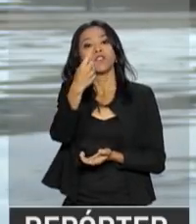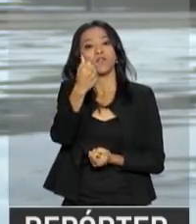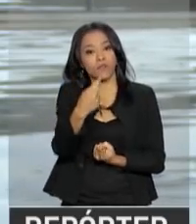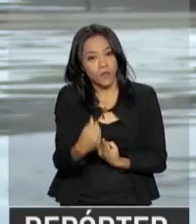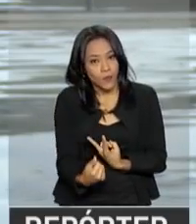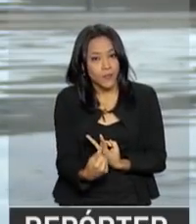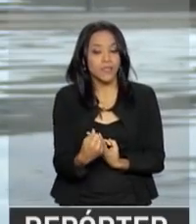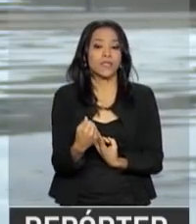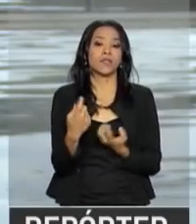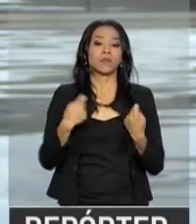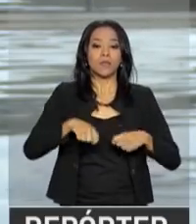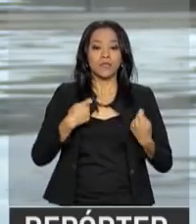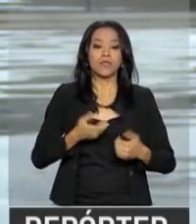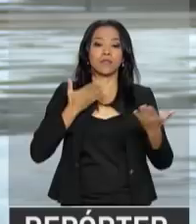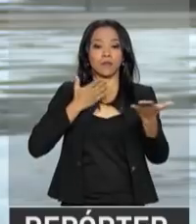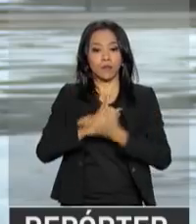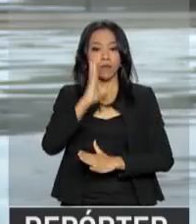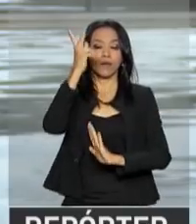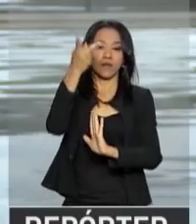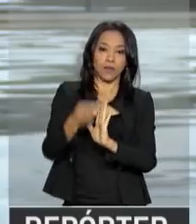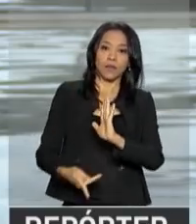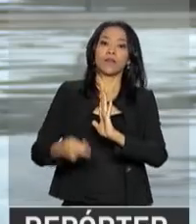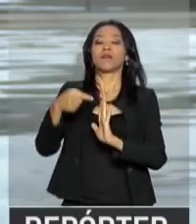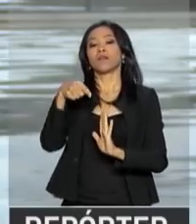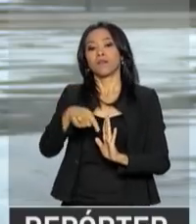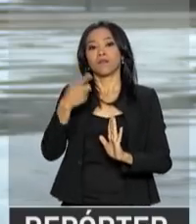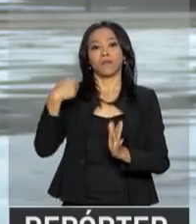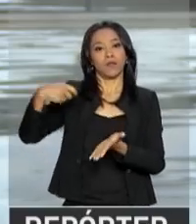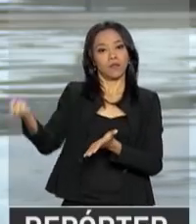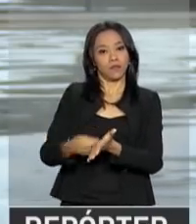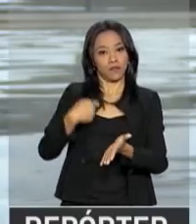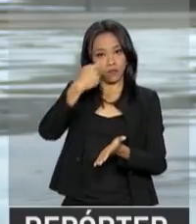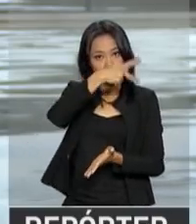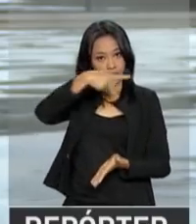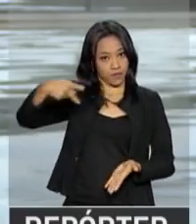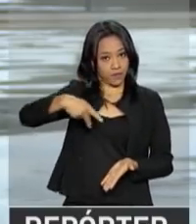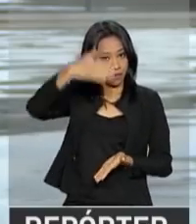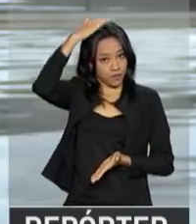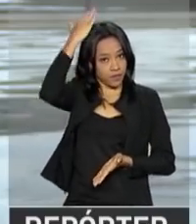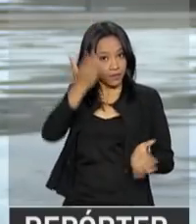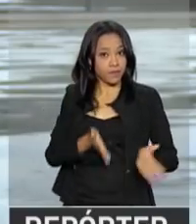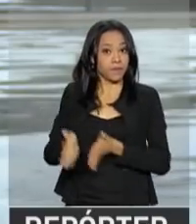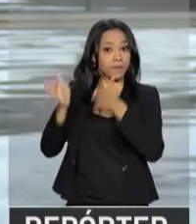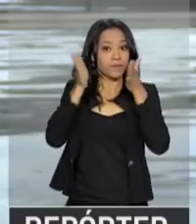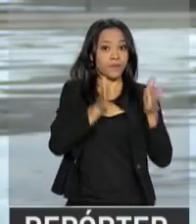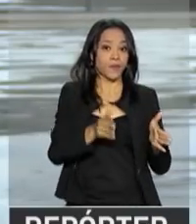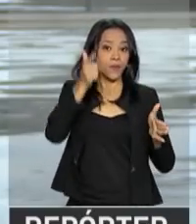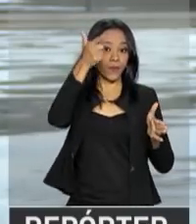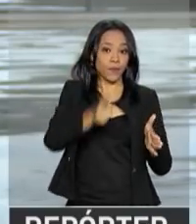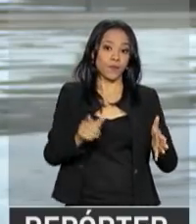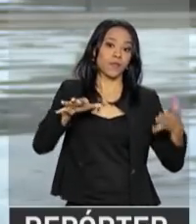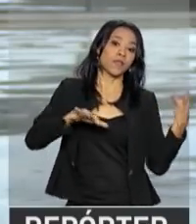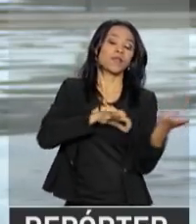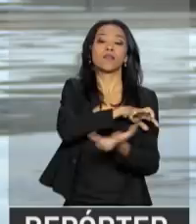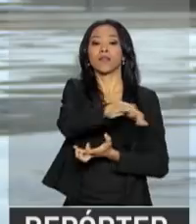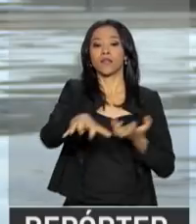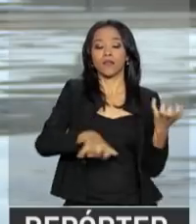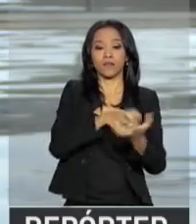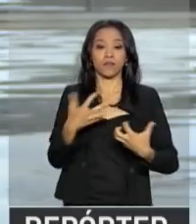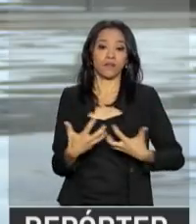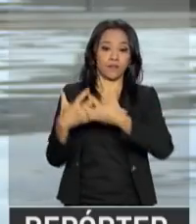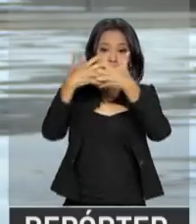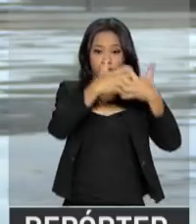precisa ainda passar pela sanção do presidente michel temer e ainda falando sobre a greve dos caminhoneiros país ou a advocacia geral